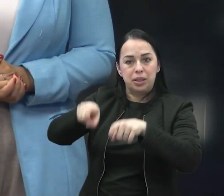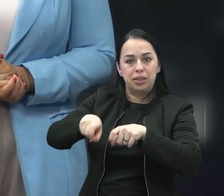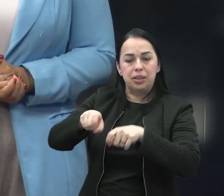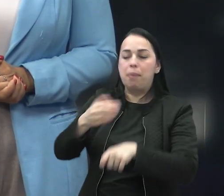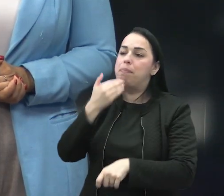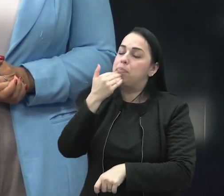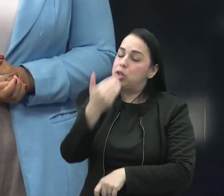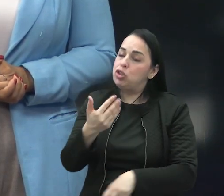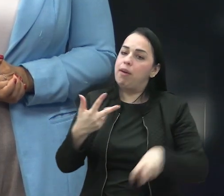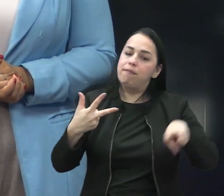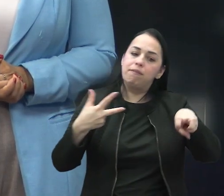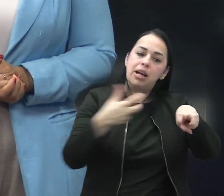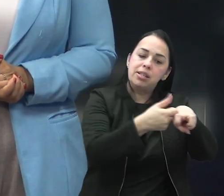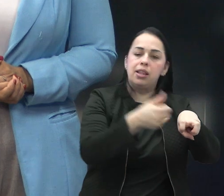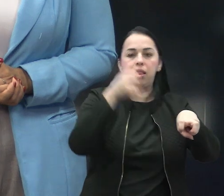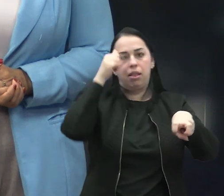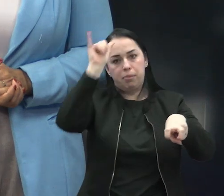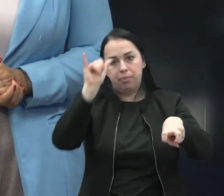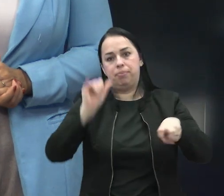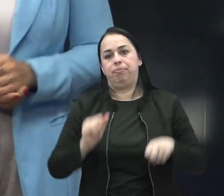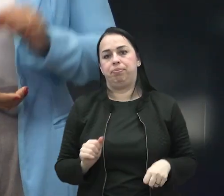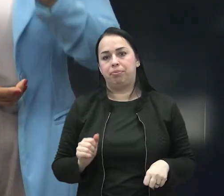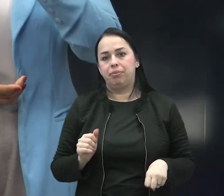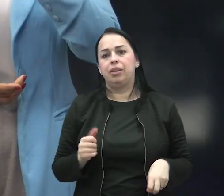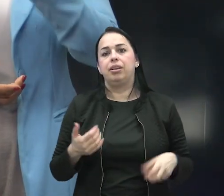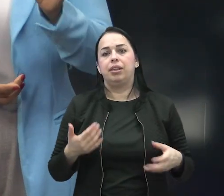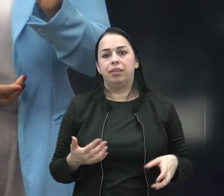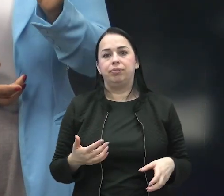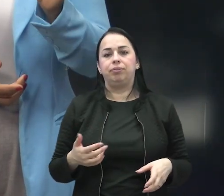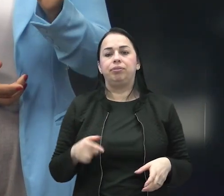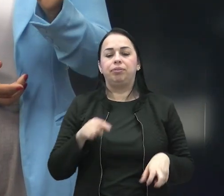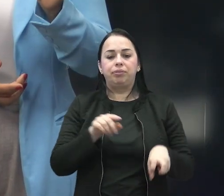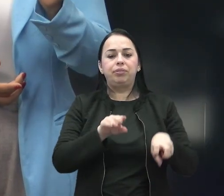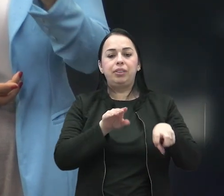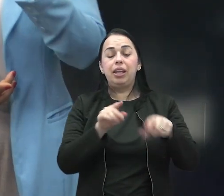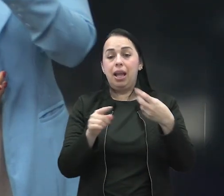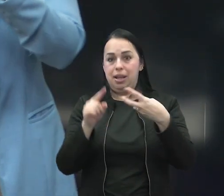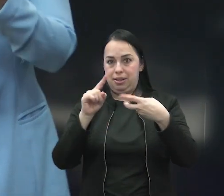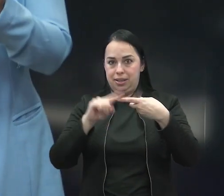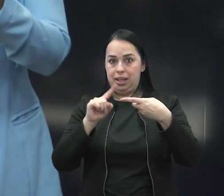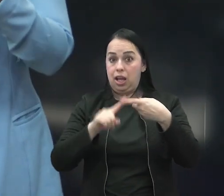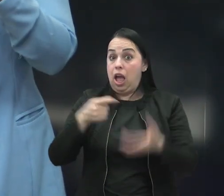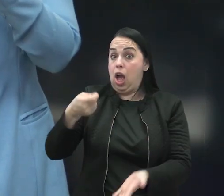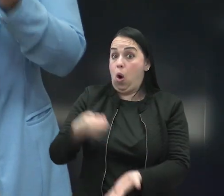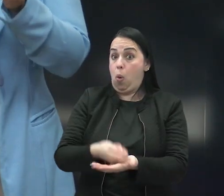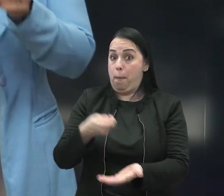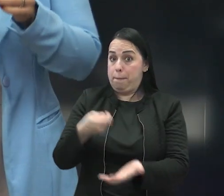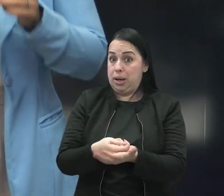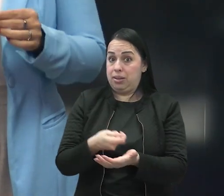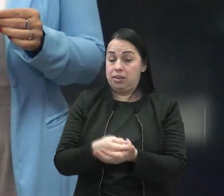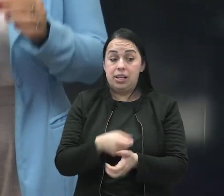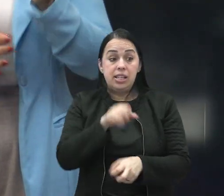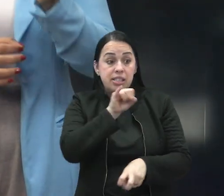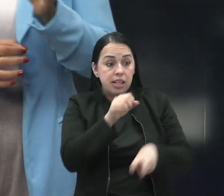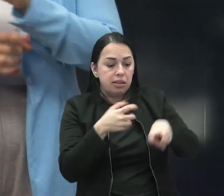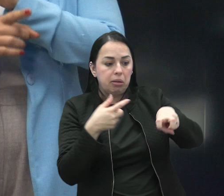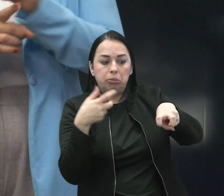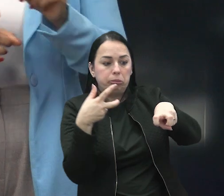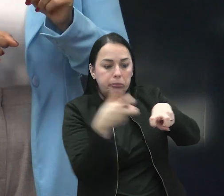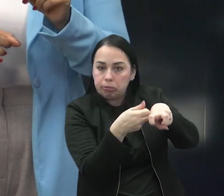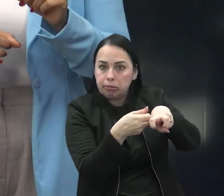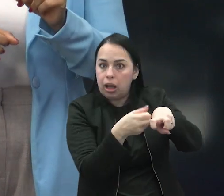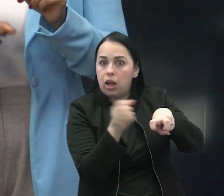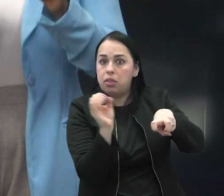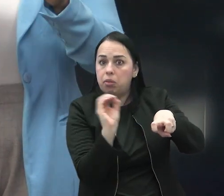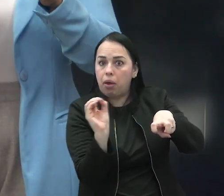ponto rural para solicitar o atendimento. A vacinação contra a brucelose é obrigatória. O criador que